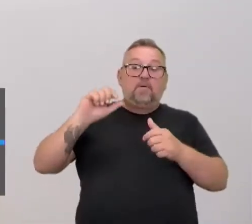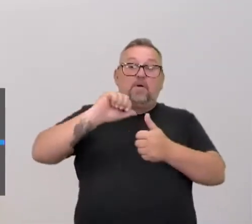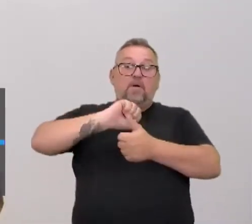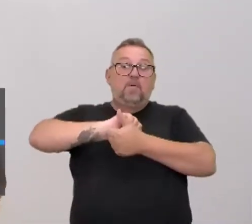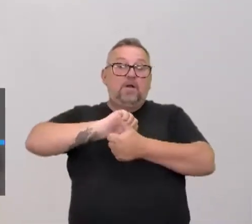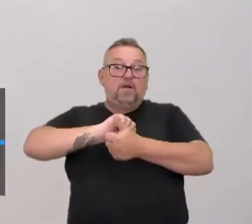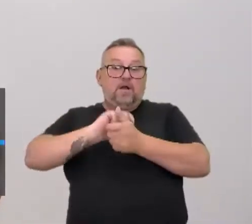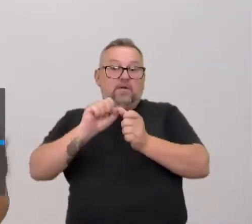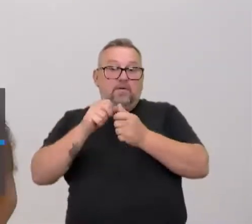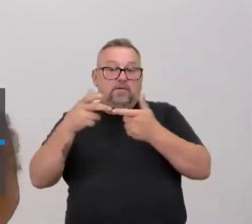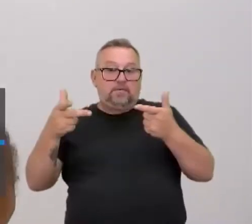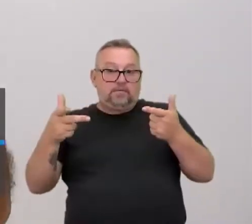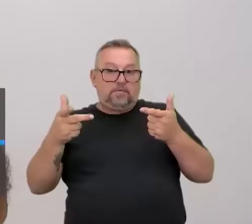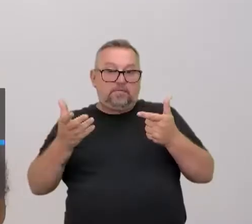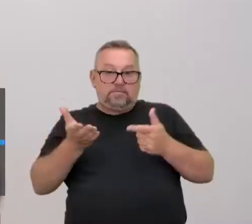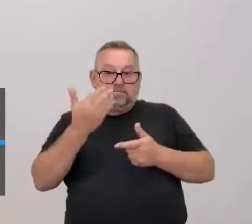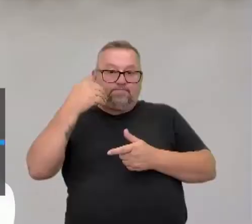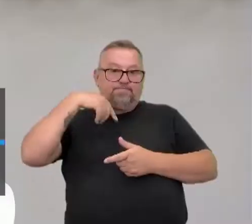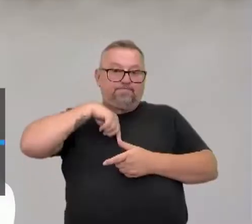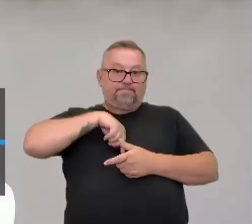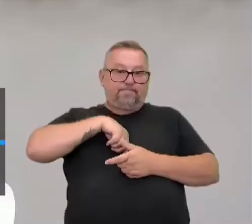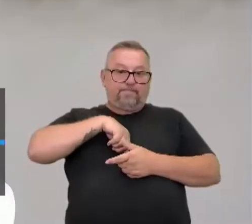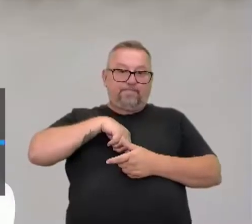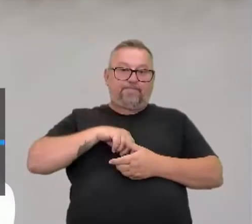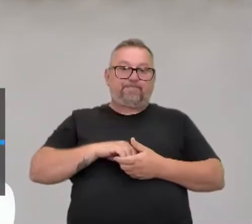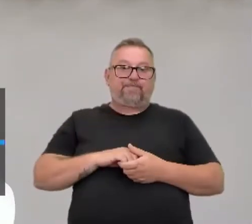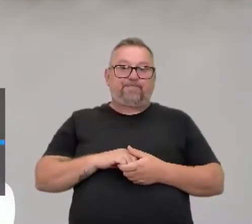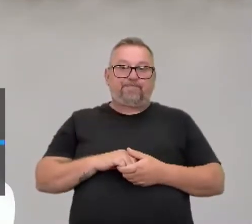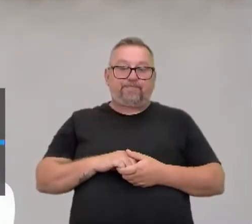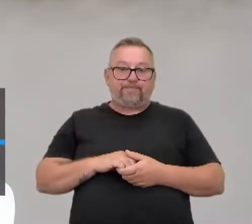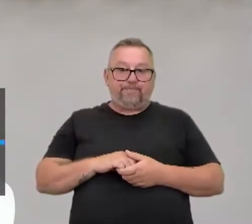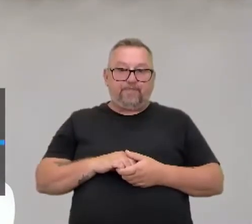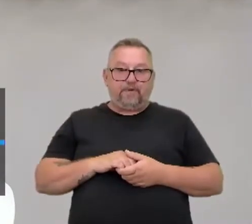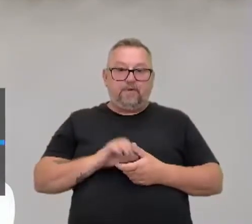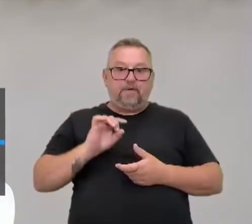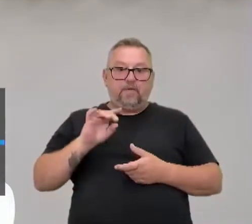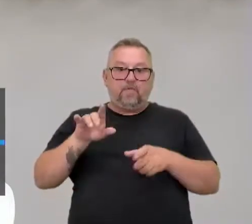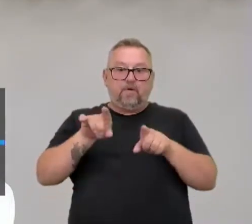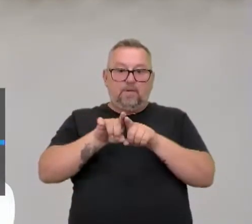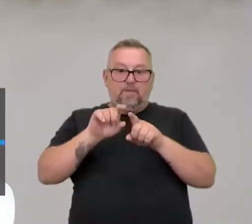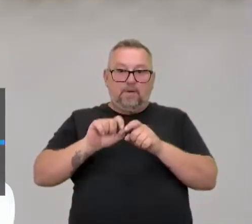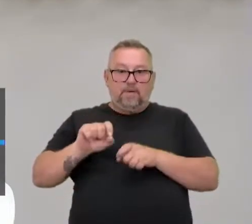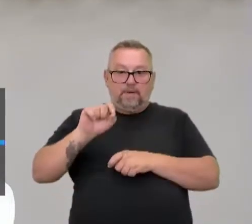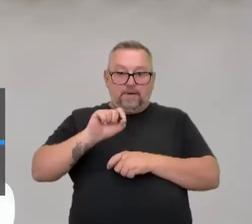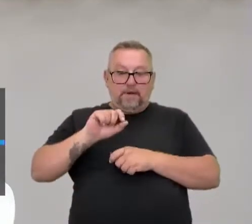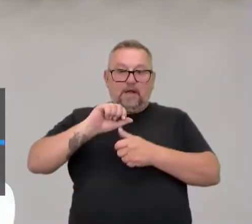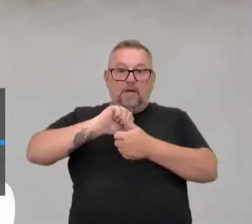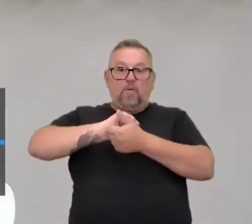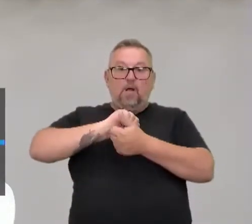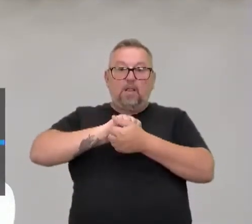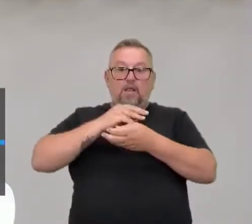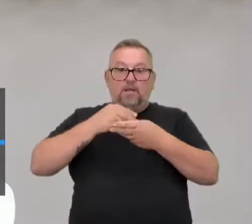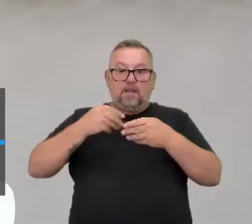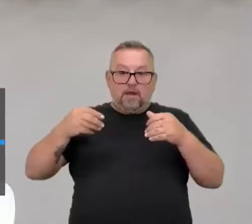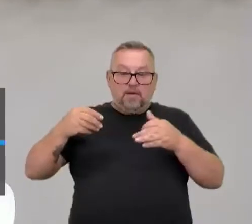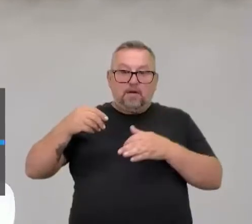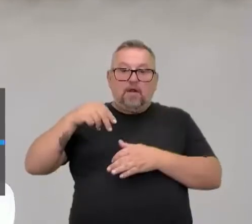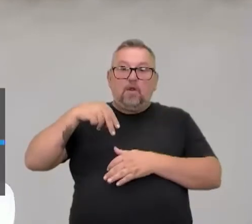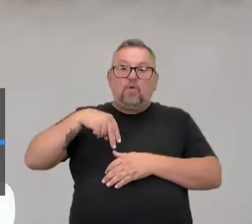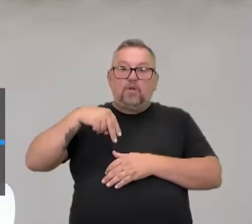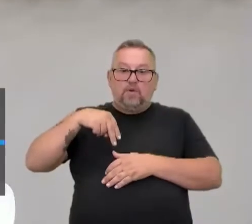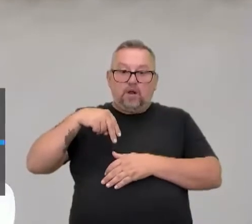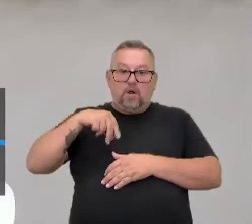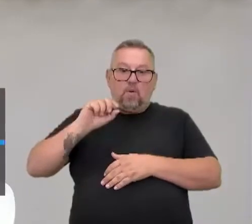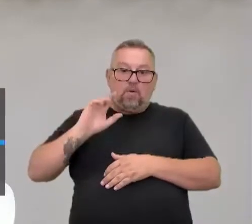do produto que você está jogando para dentro do teu corpo? Exato. E não só na questão da qualidade nutricional, né, do que ele